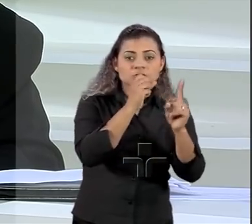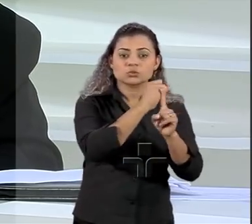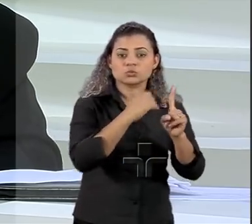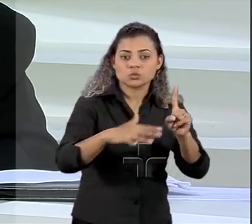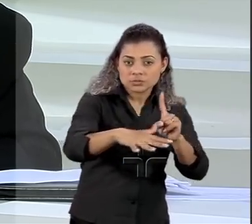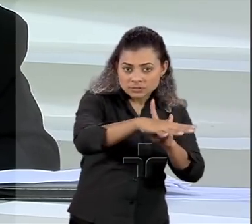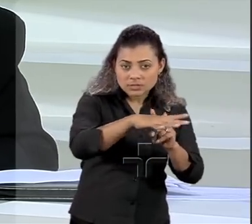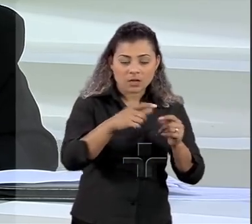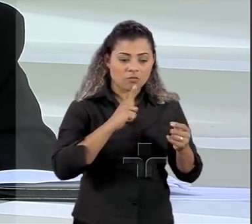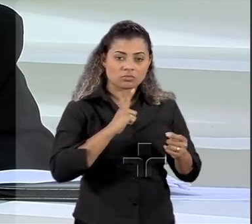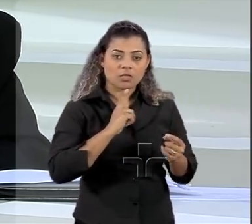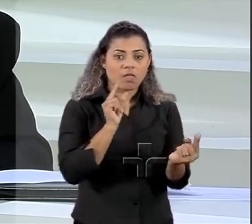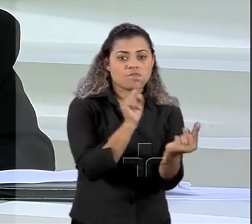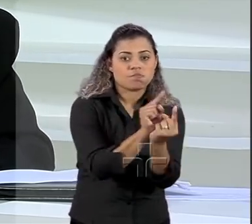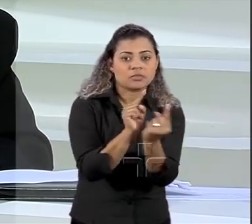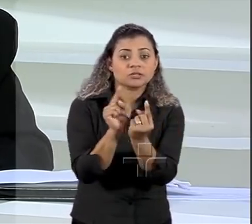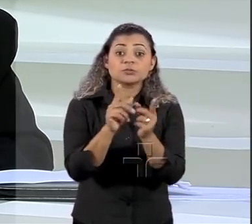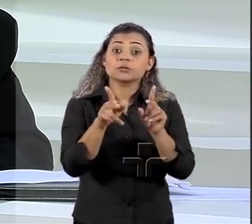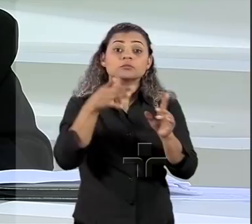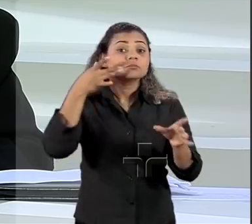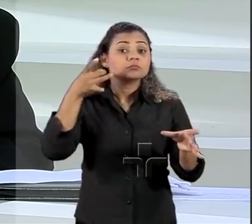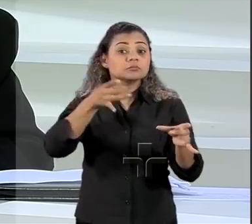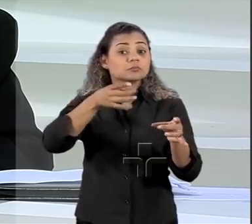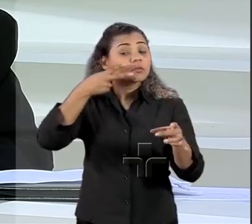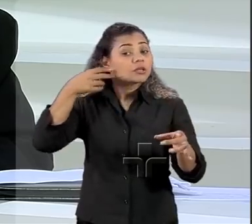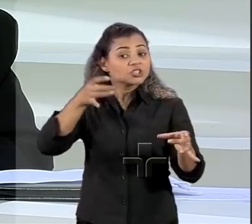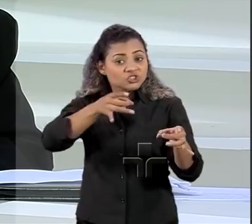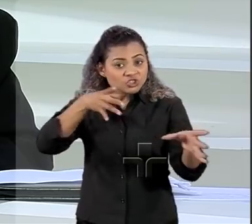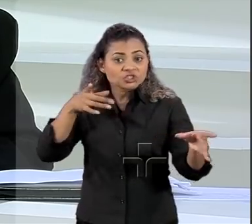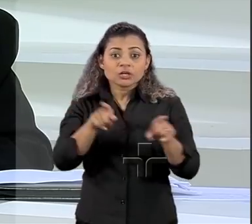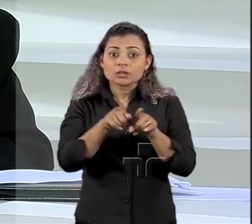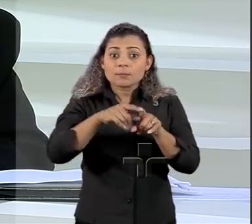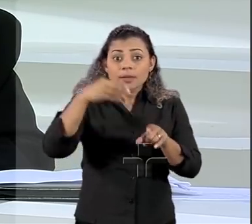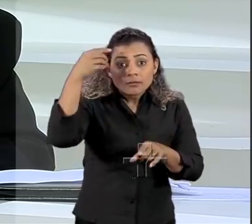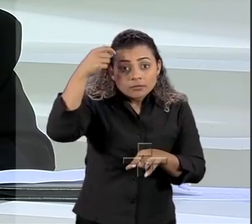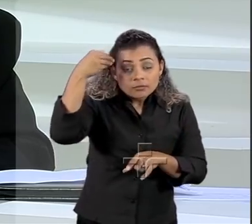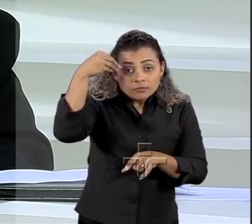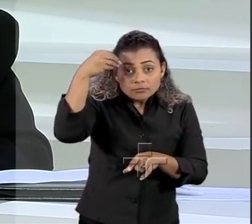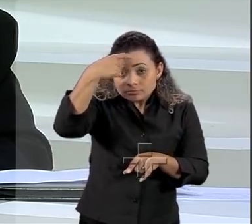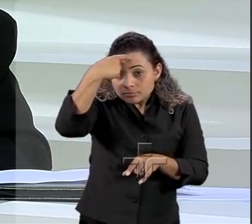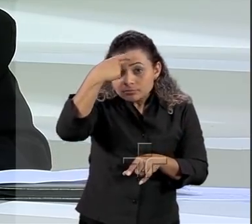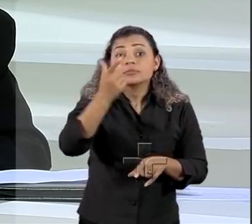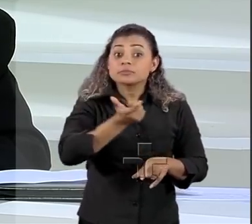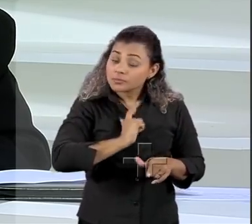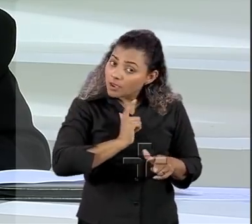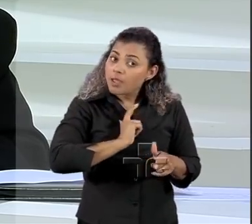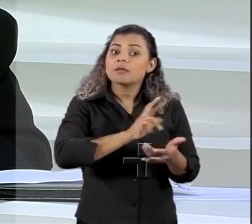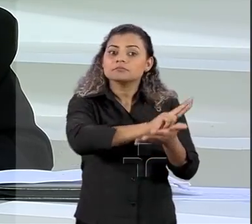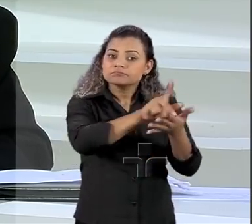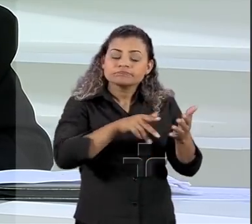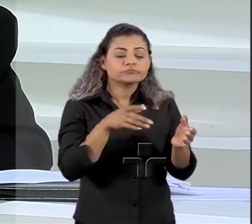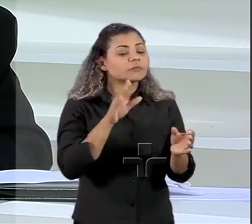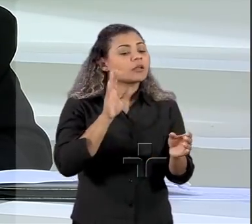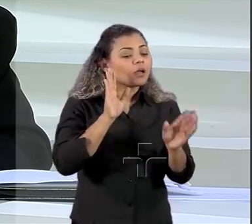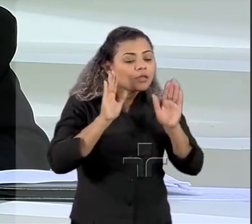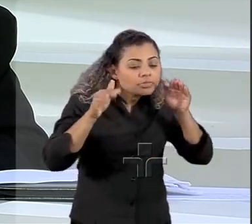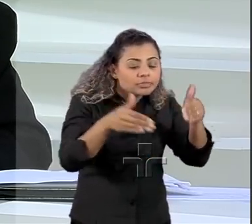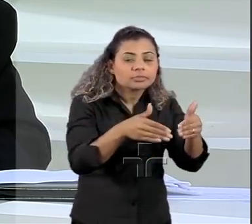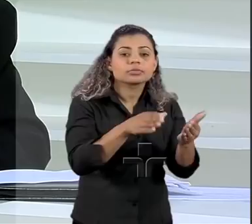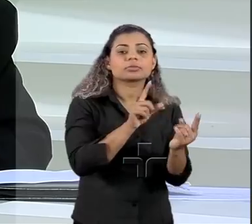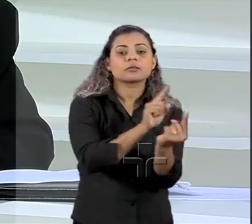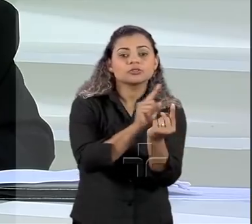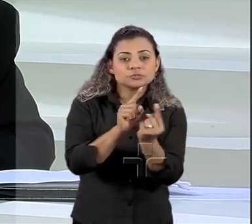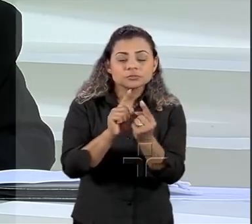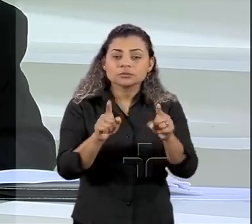atendam a pacientes indígenas com transtornos mentais. Nós temos hoje um aumento na prevalência dos transtornos mentais, incluindo